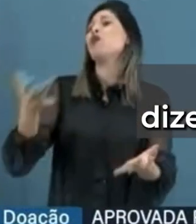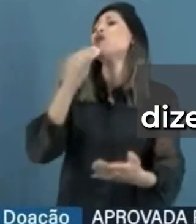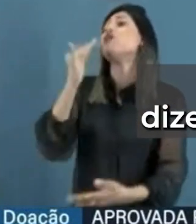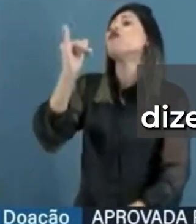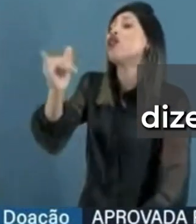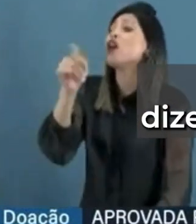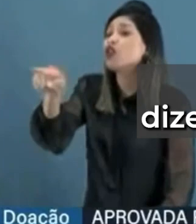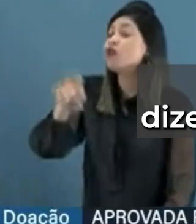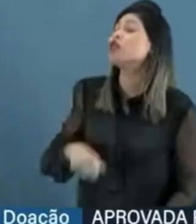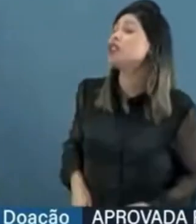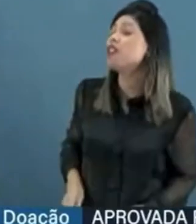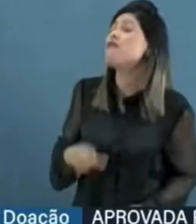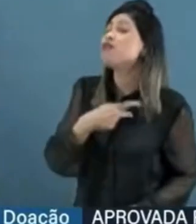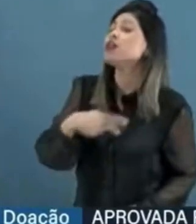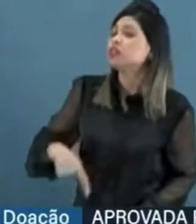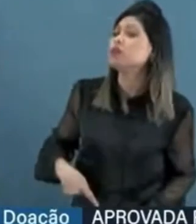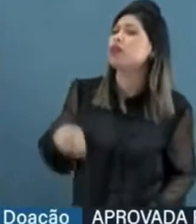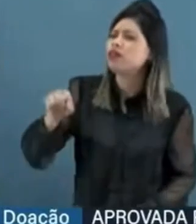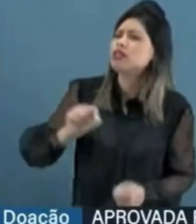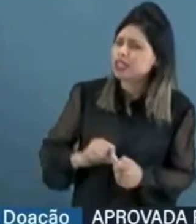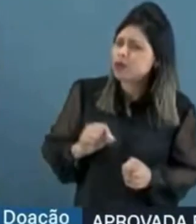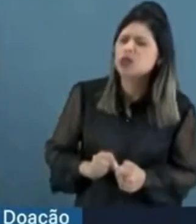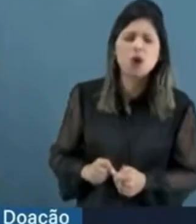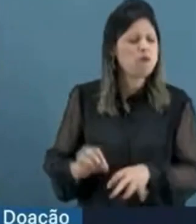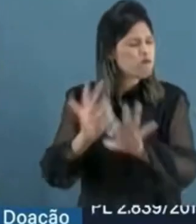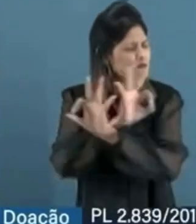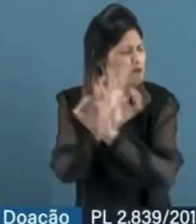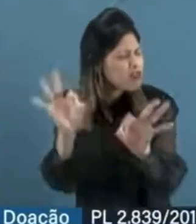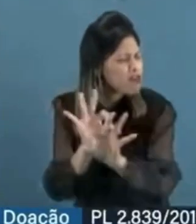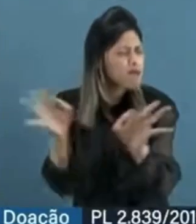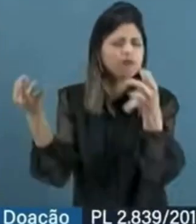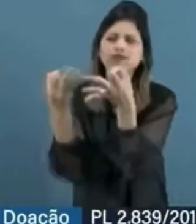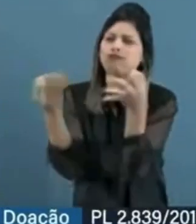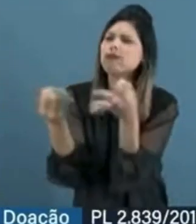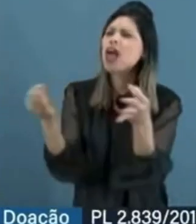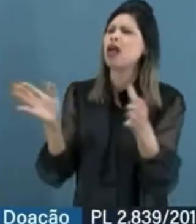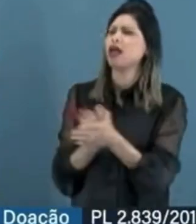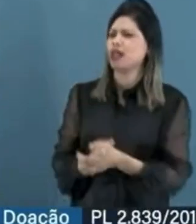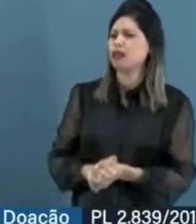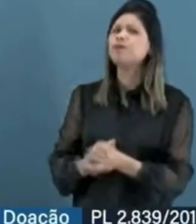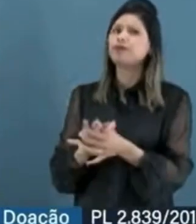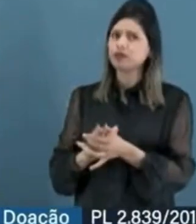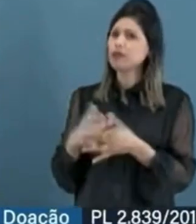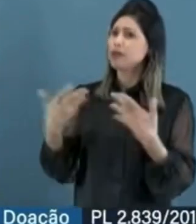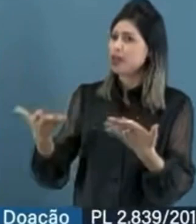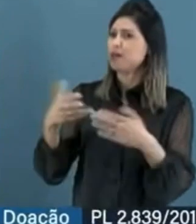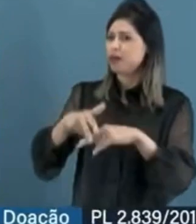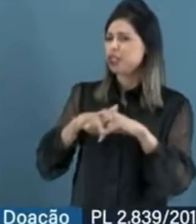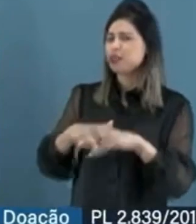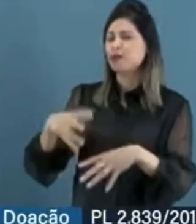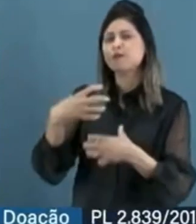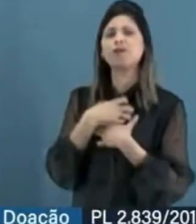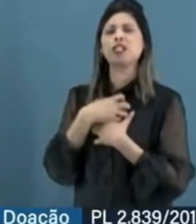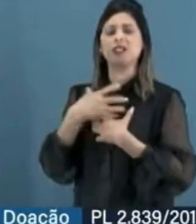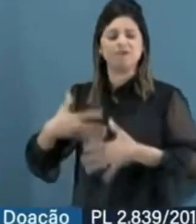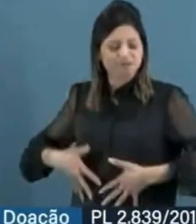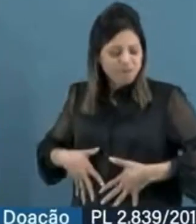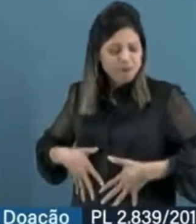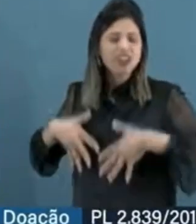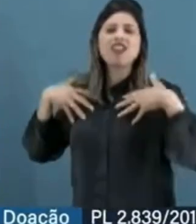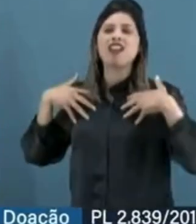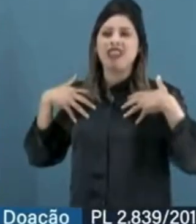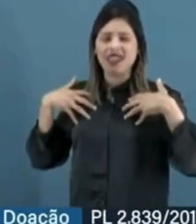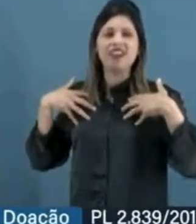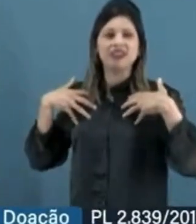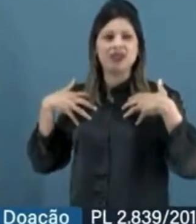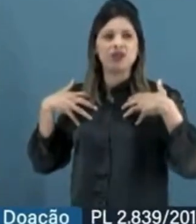Excelência presidiu, ela dá uma imensa contribuição histórica e, nesse momento histórico, eu termino com um sentimento de honra Honra